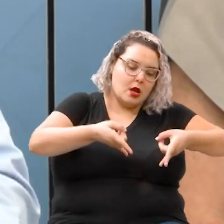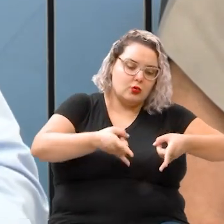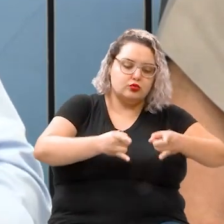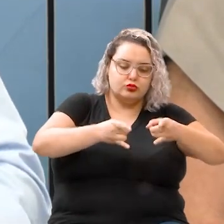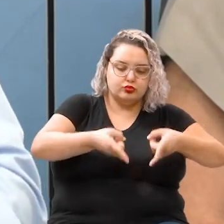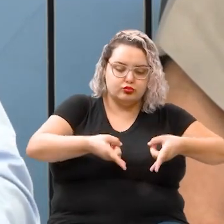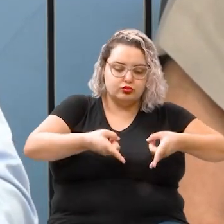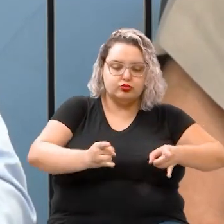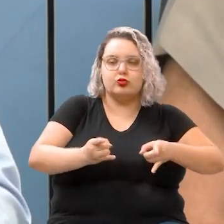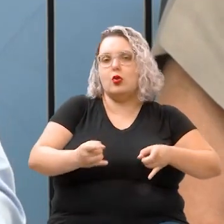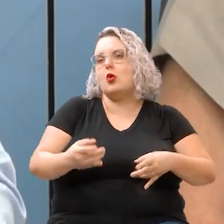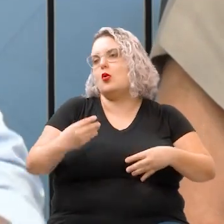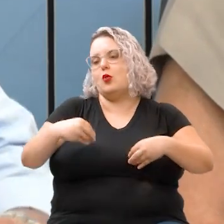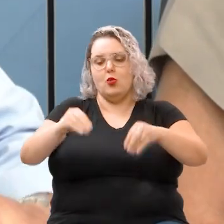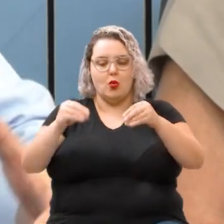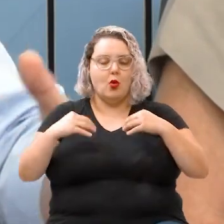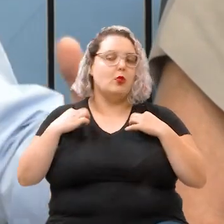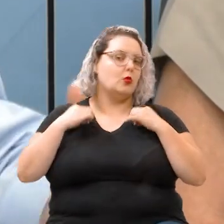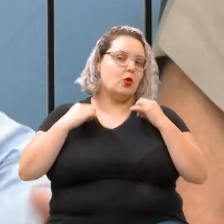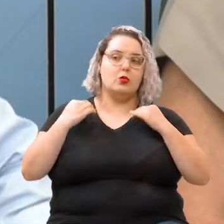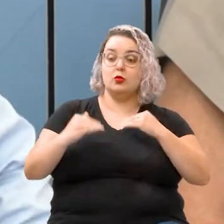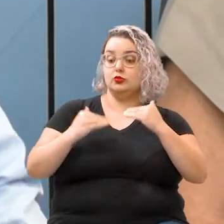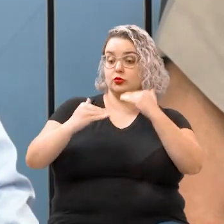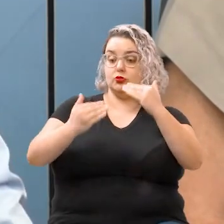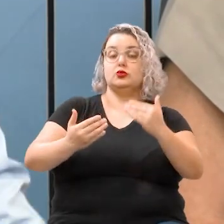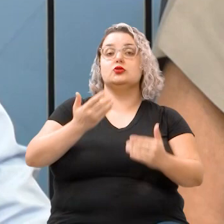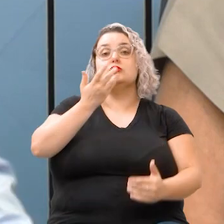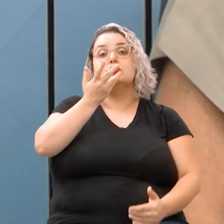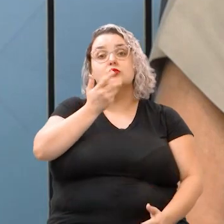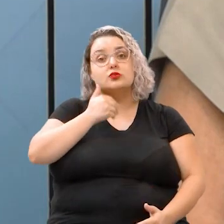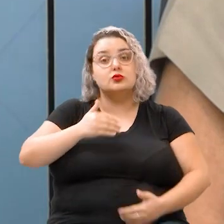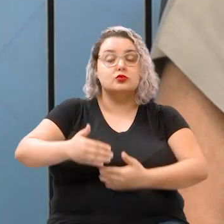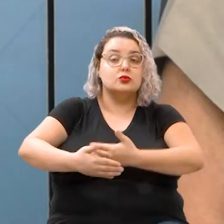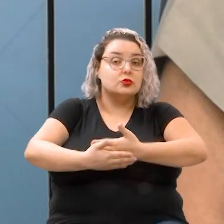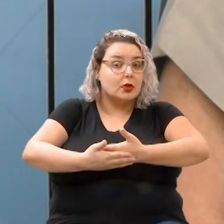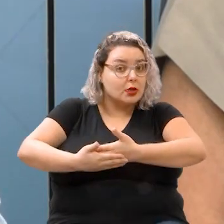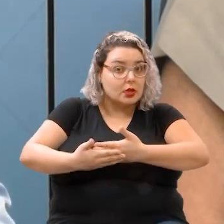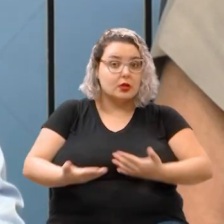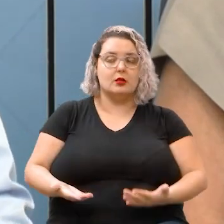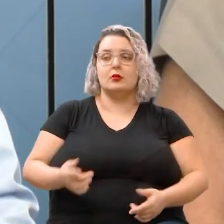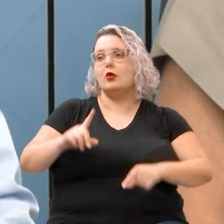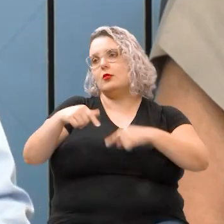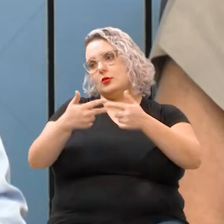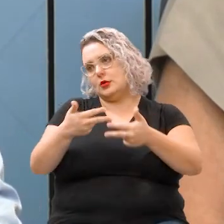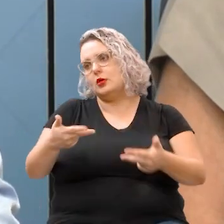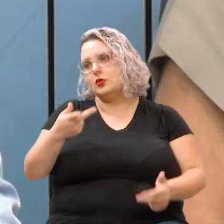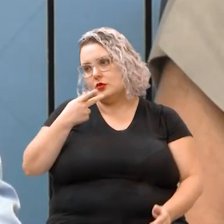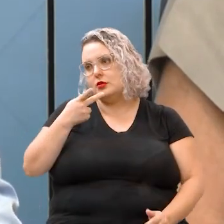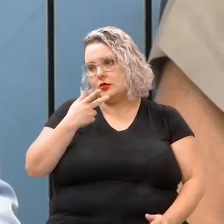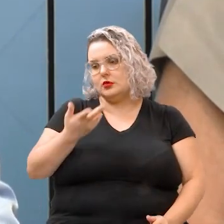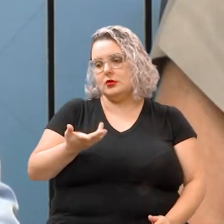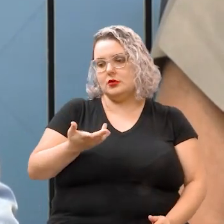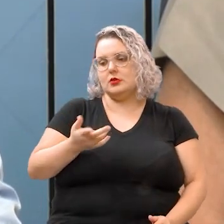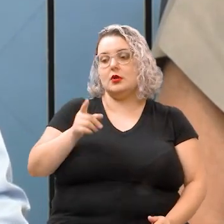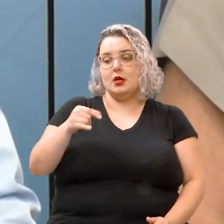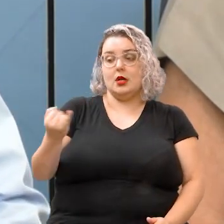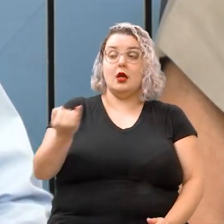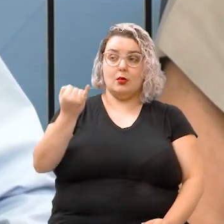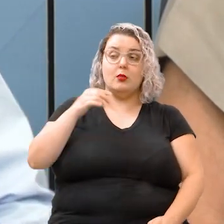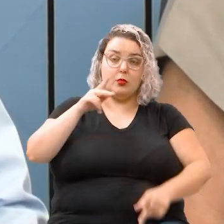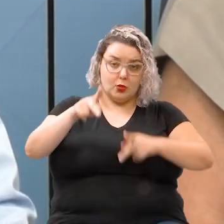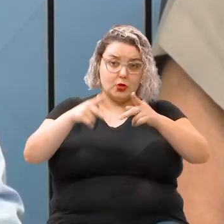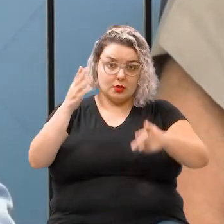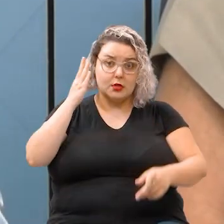com o enxoval do neném, com o desenvolvimento da criança. Outra coisa, né, que foi dito, e assim, é importante a